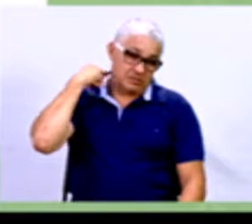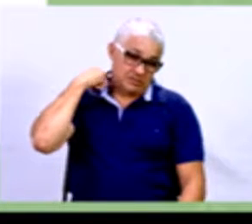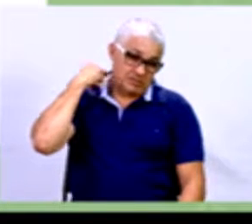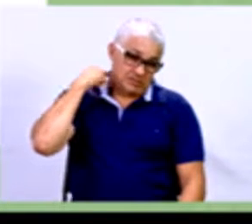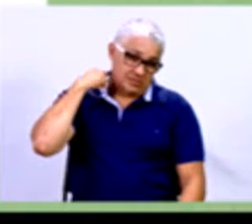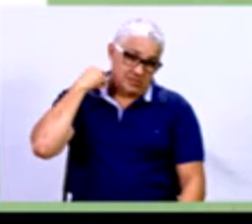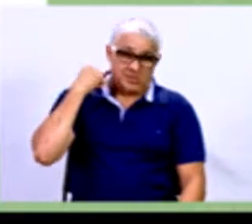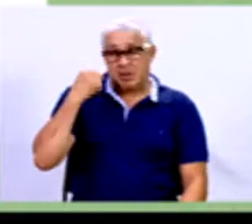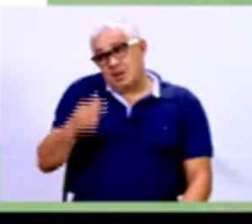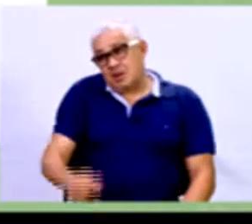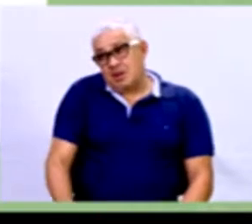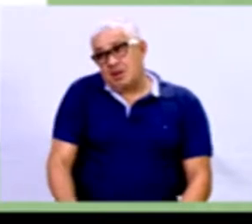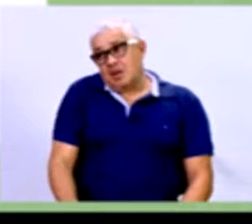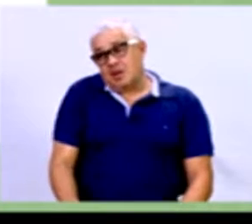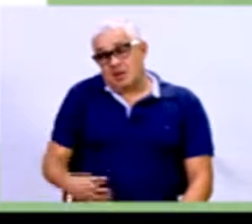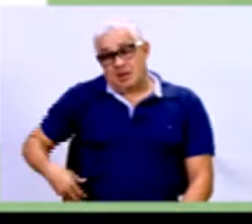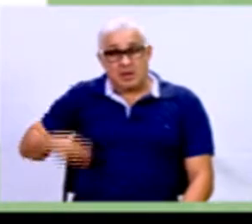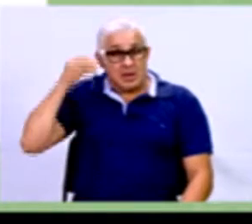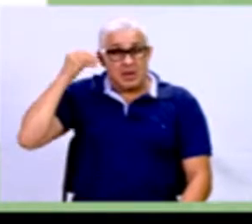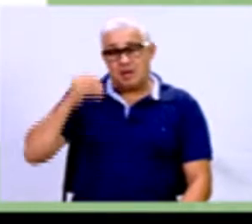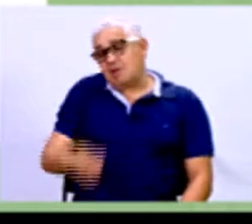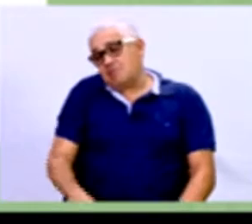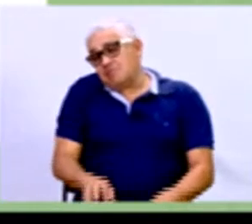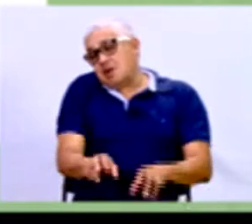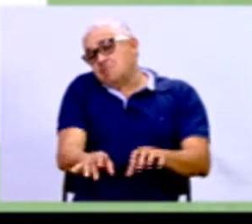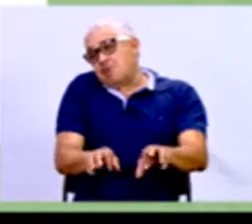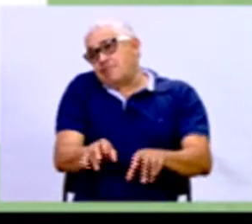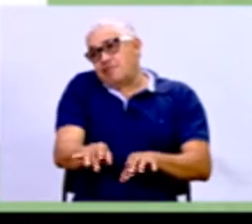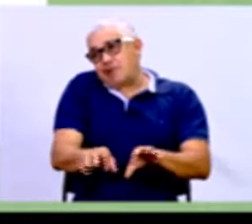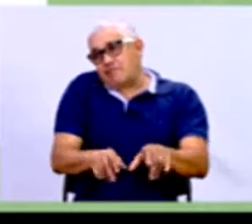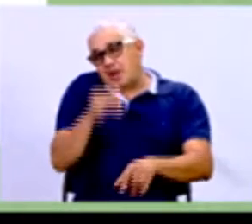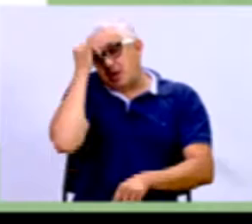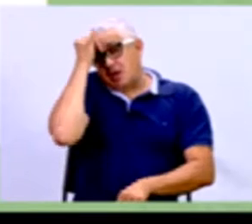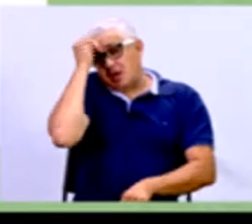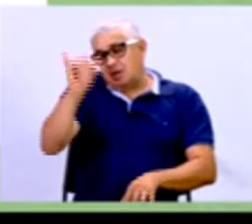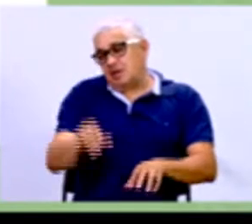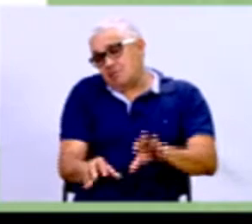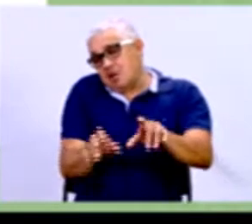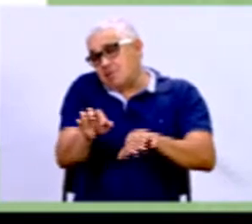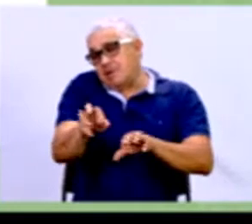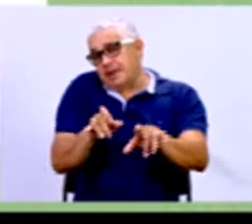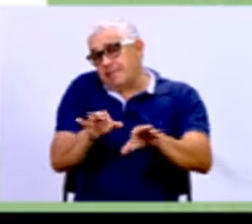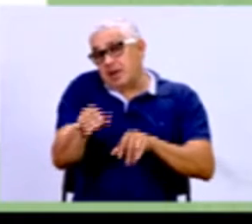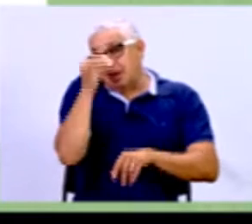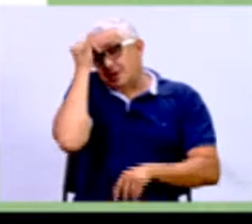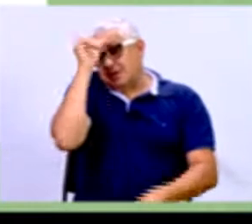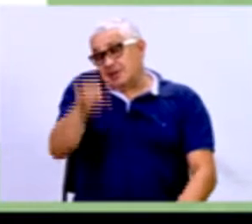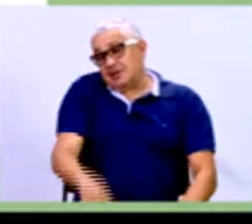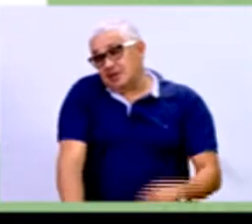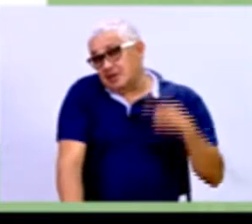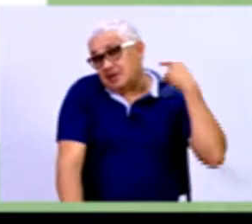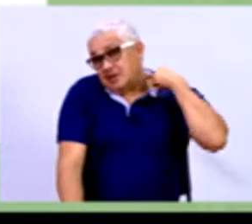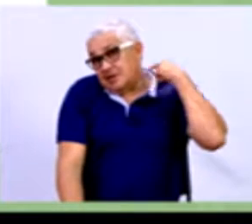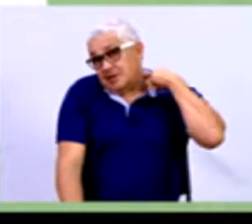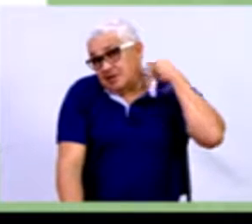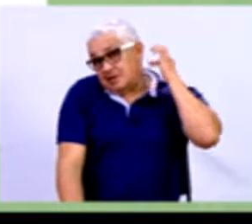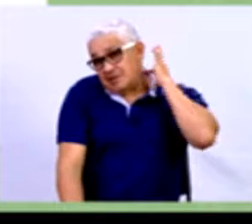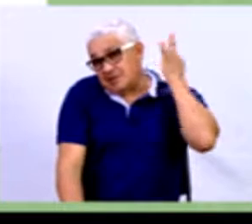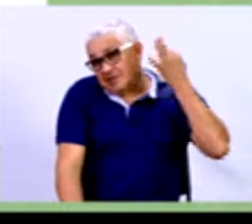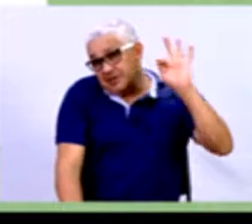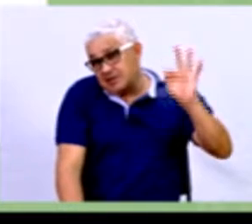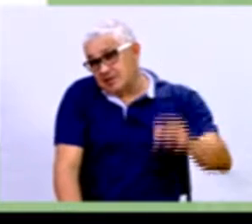falar o telefone. Não dá para fazer as duas coisas ao mesmo tempo. Evita digitar enquanto fala o telefone, para não ficar com o pescoço